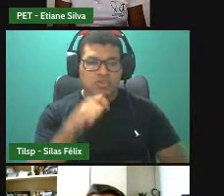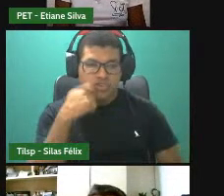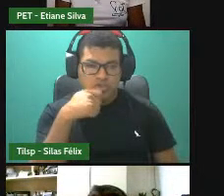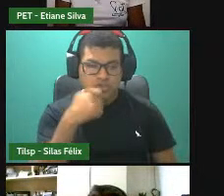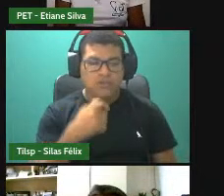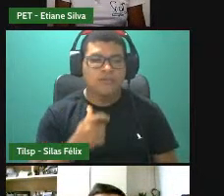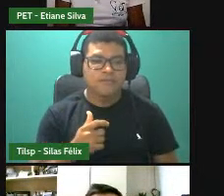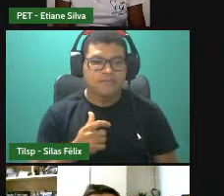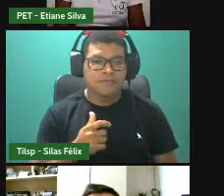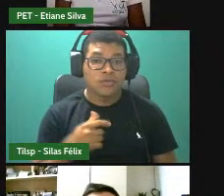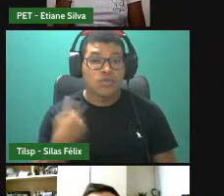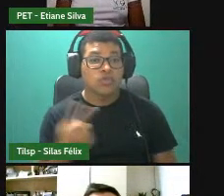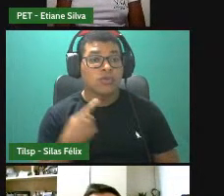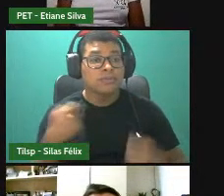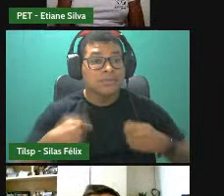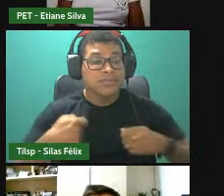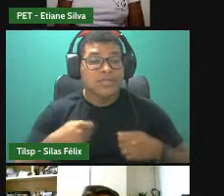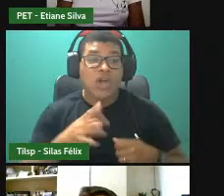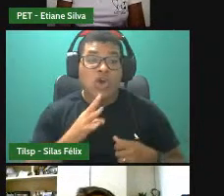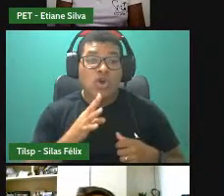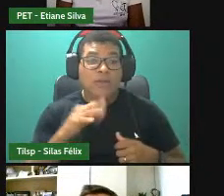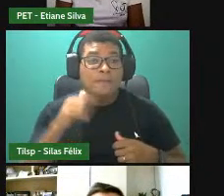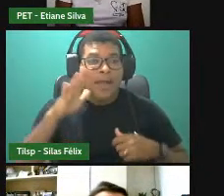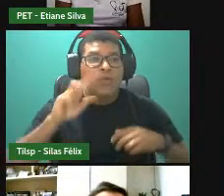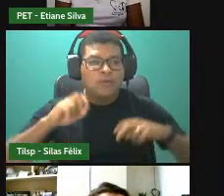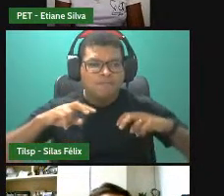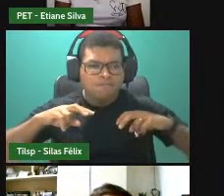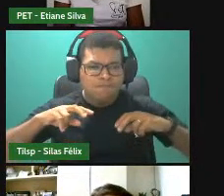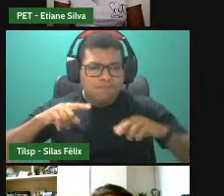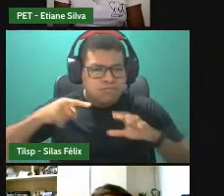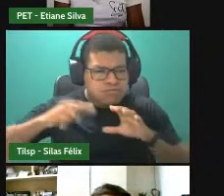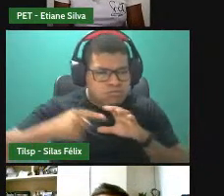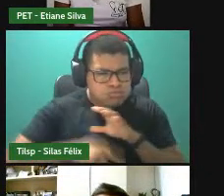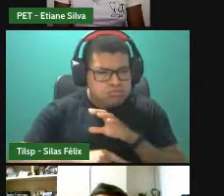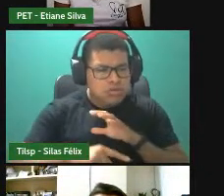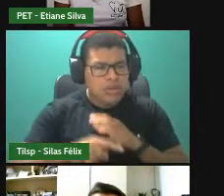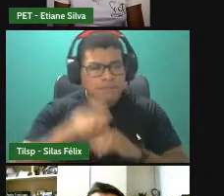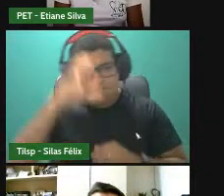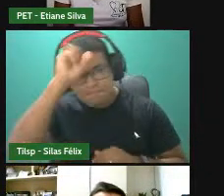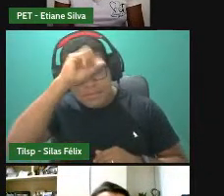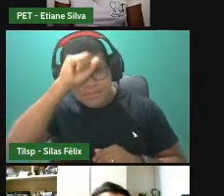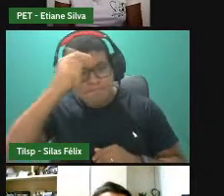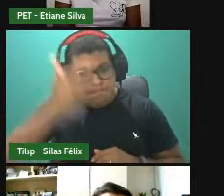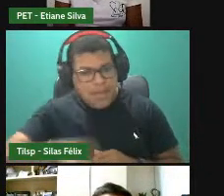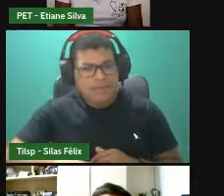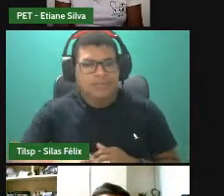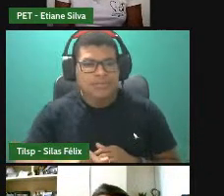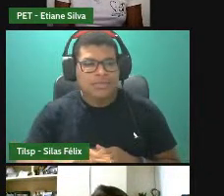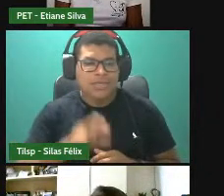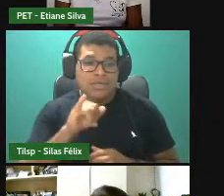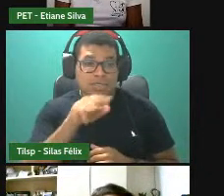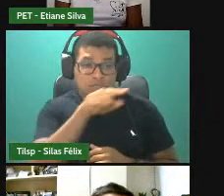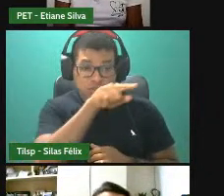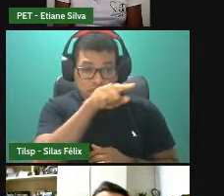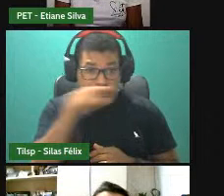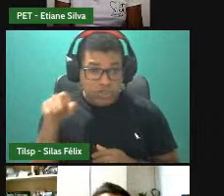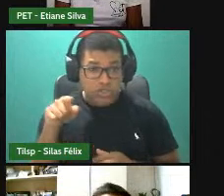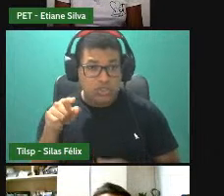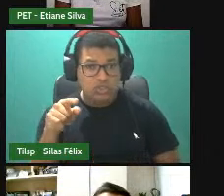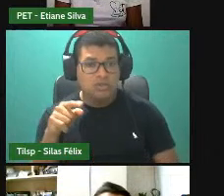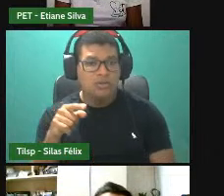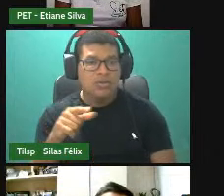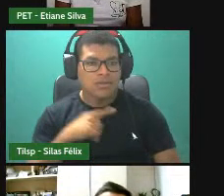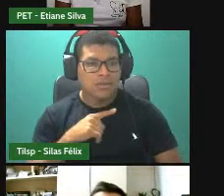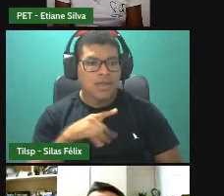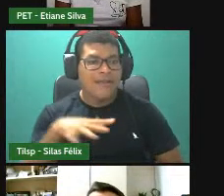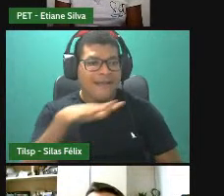odontologia, a gente precisa conhecer a fundo a odontologia. E eu tenho certeza que a partir do momento que você se debruçar sobre todos os campos